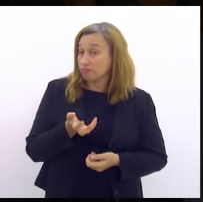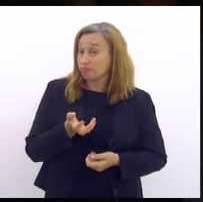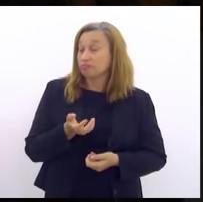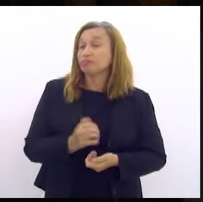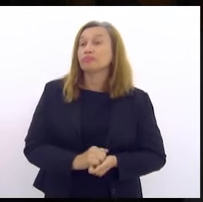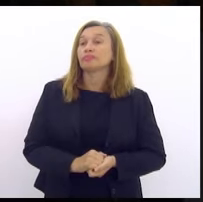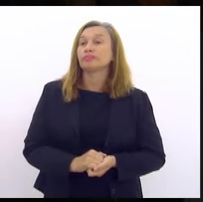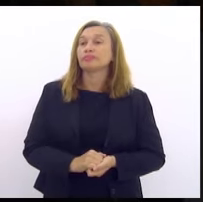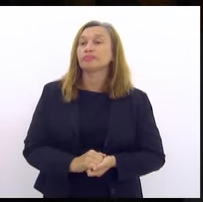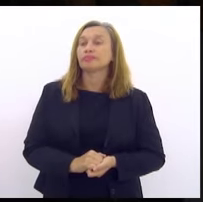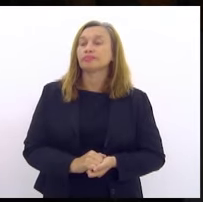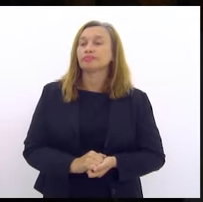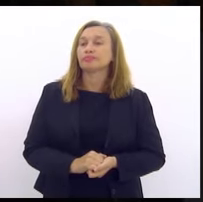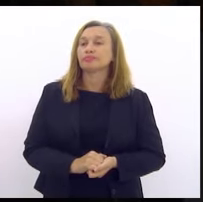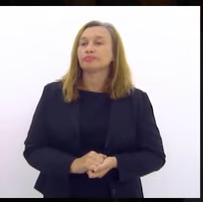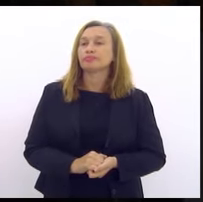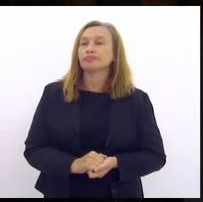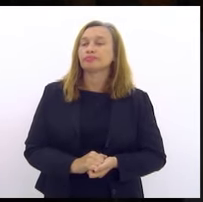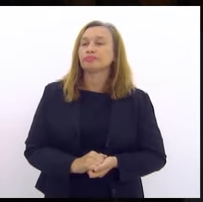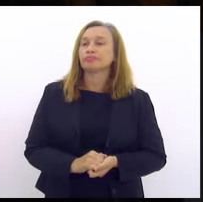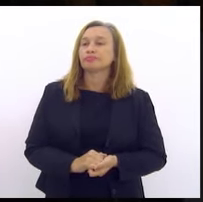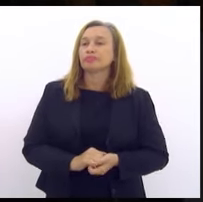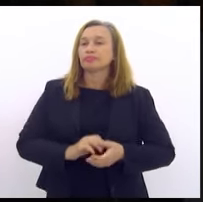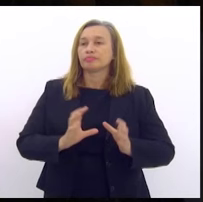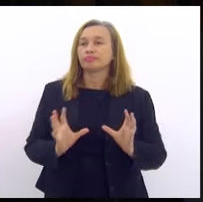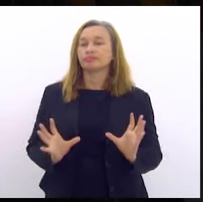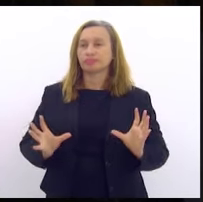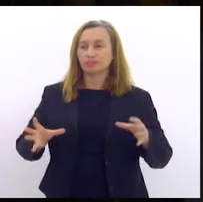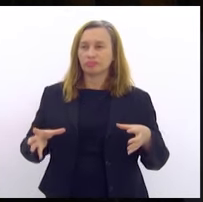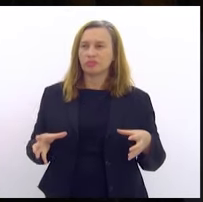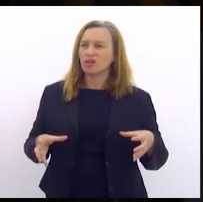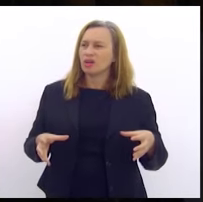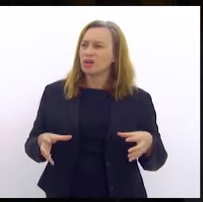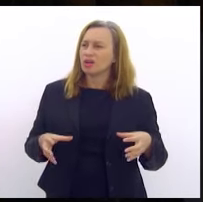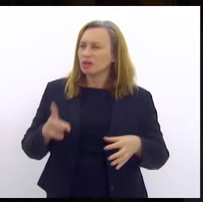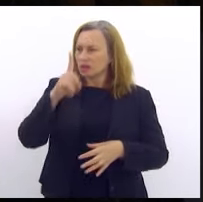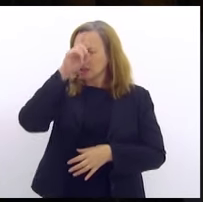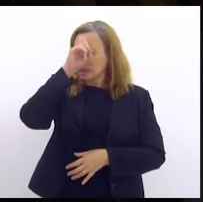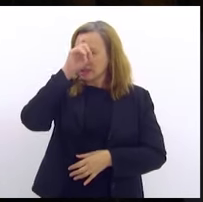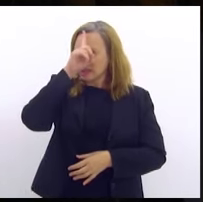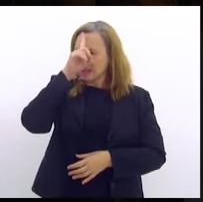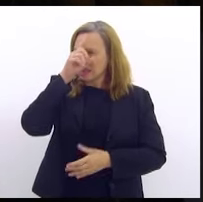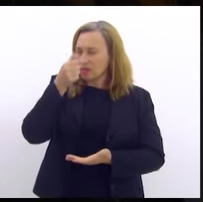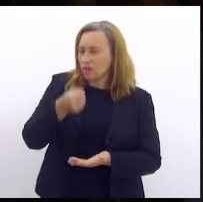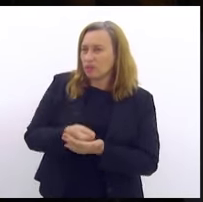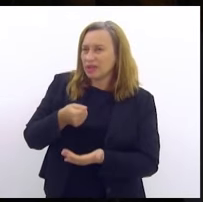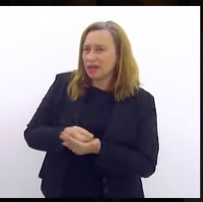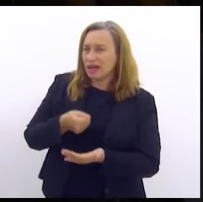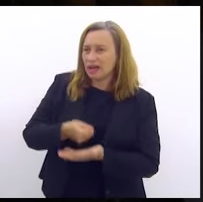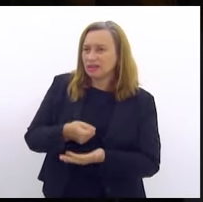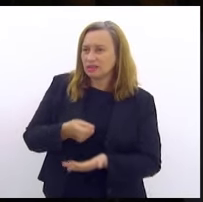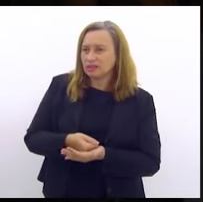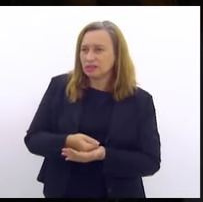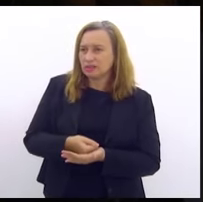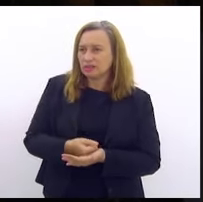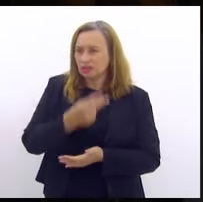promover internação compulsória da população em situação de rua que faça uso abusivo de álcool e outras drogas,